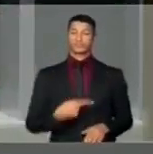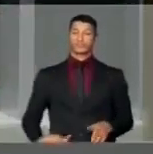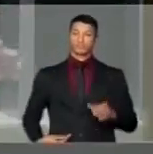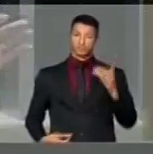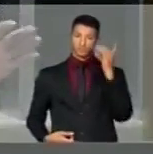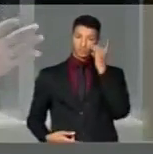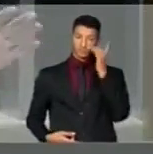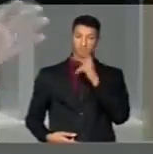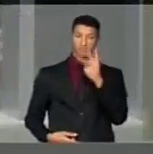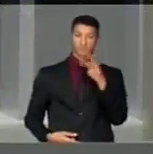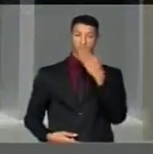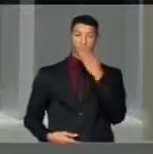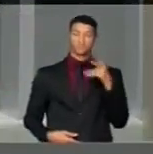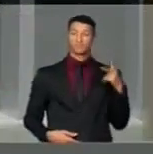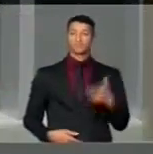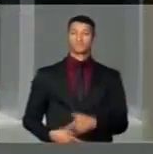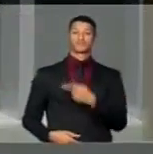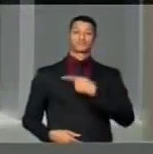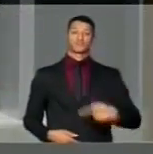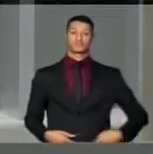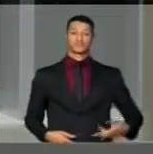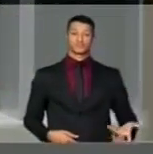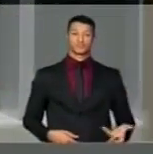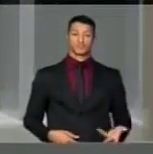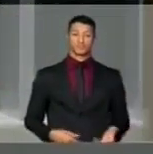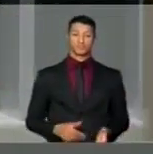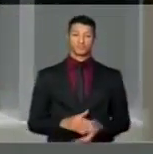Dilma, o PT pediu impeachment.